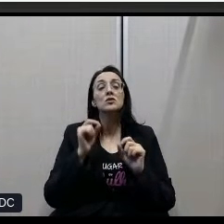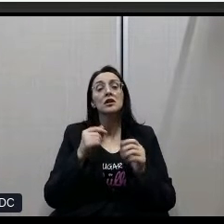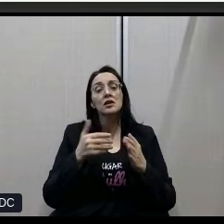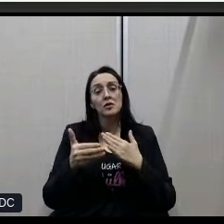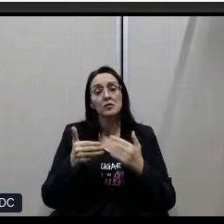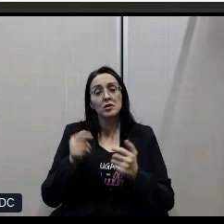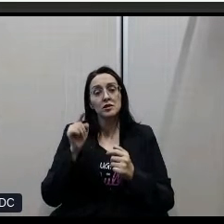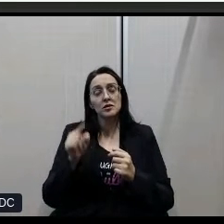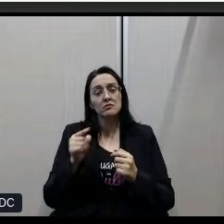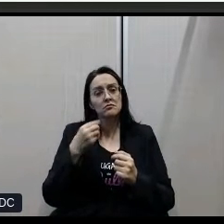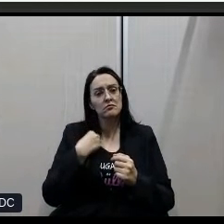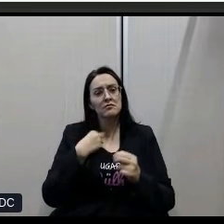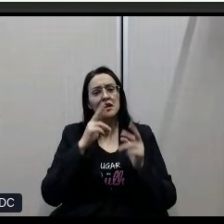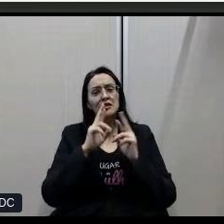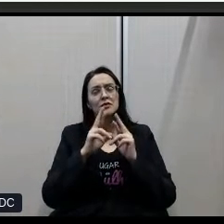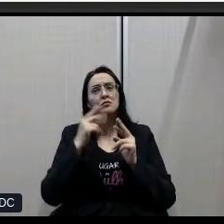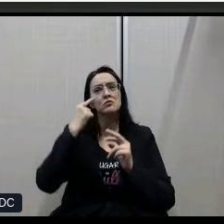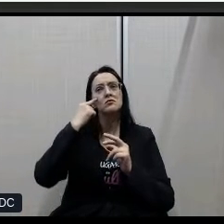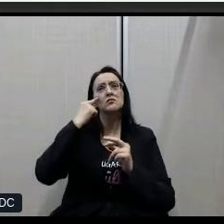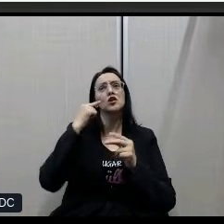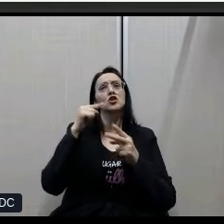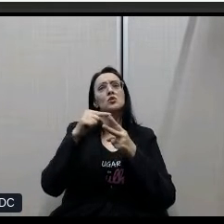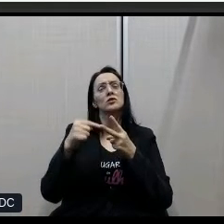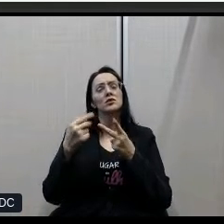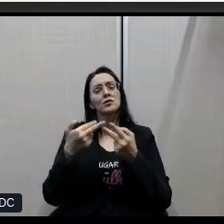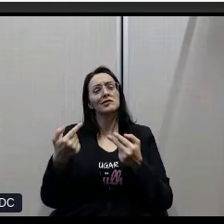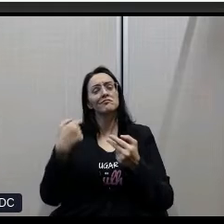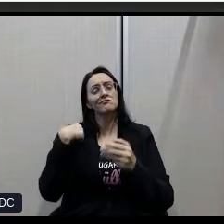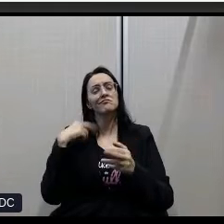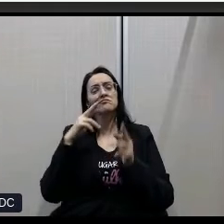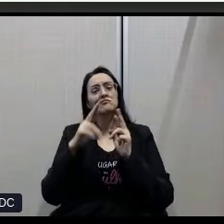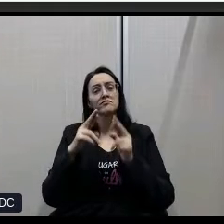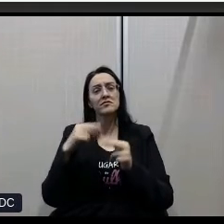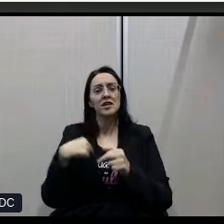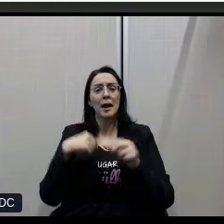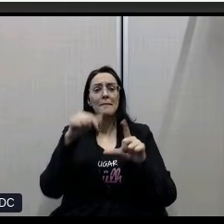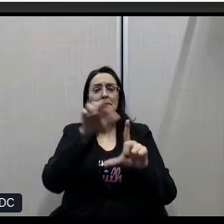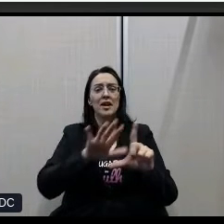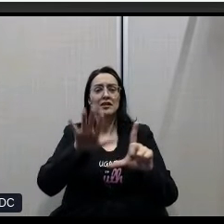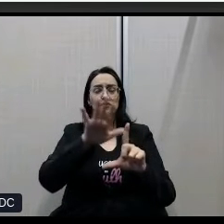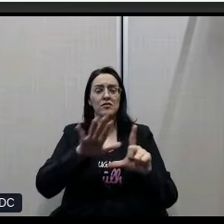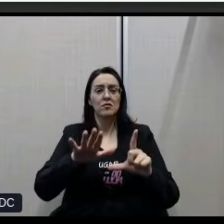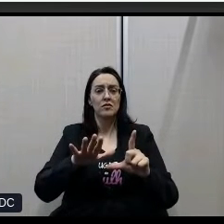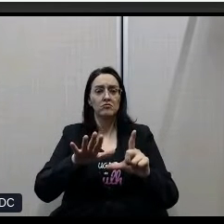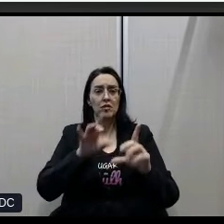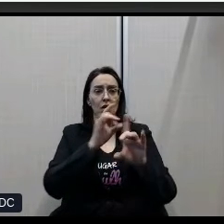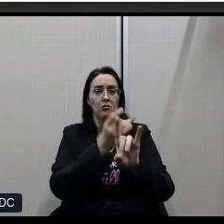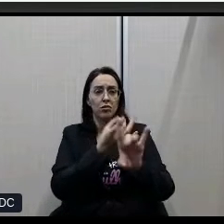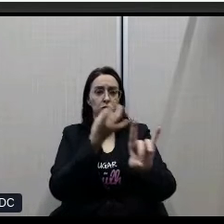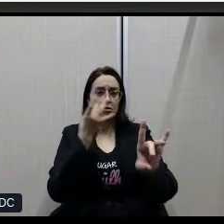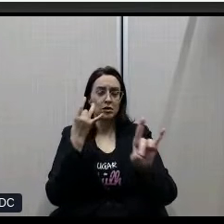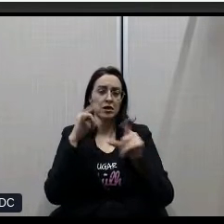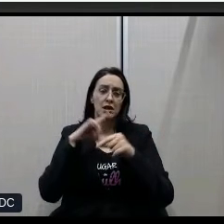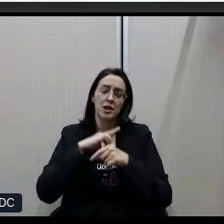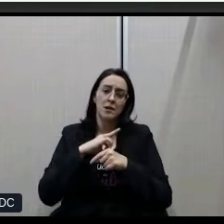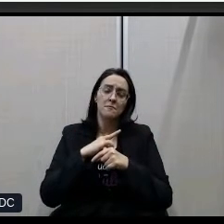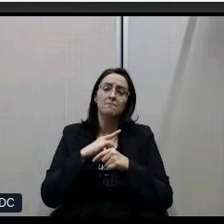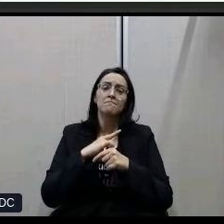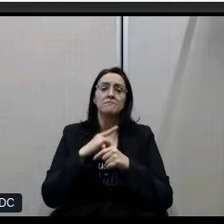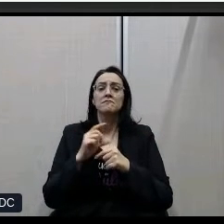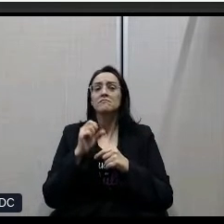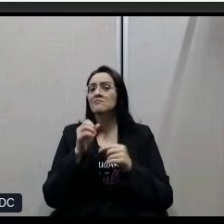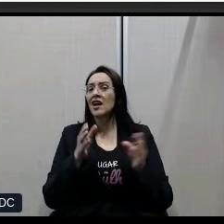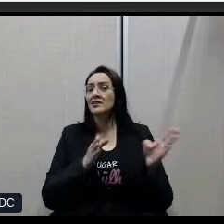quis buscar responder 2 questões, tá? Será que essas plataformas de ensino superior à distância